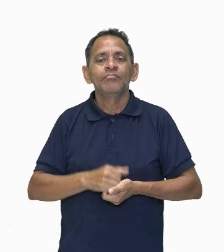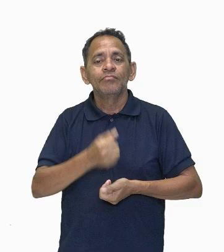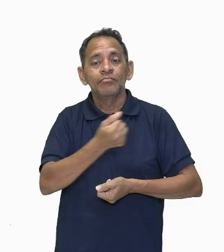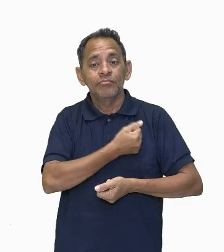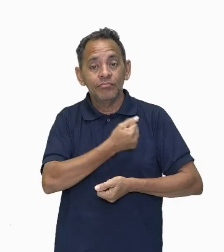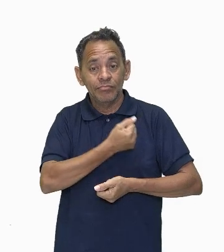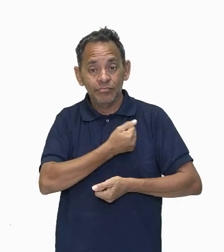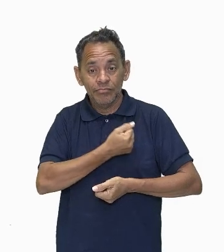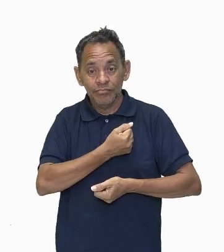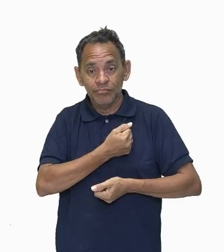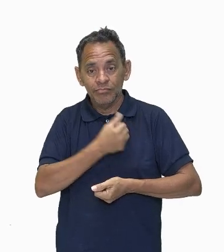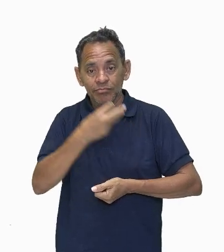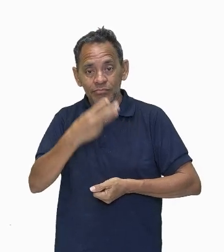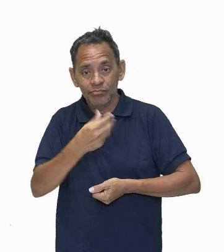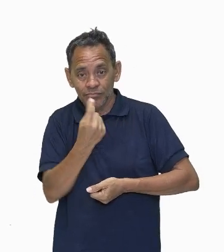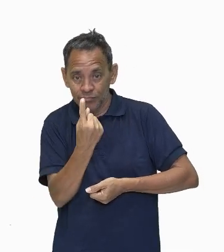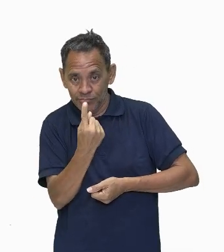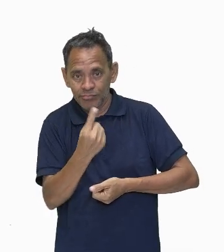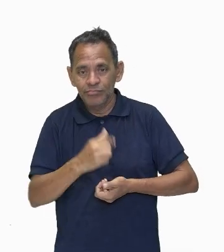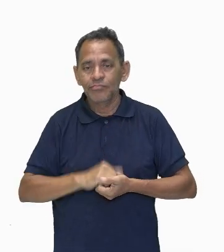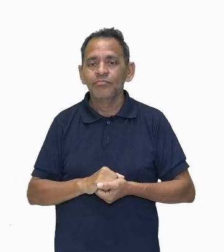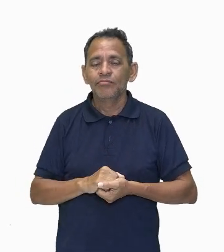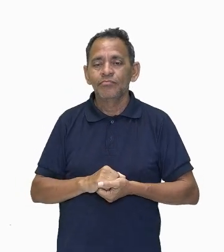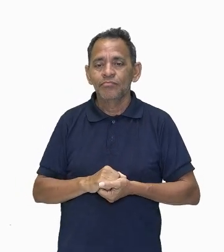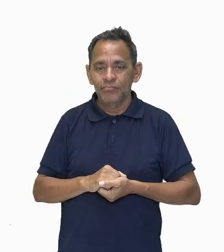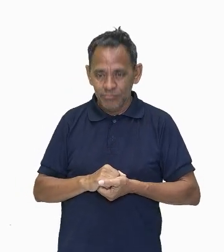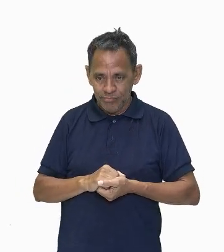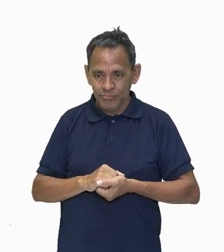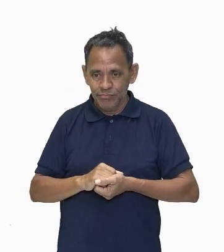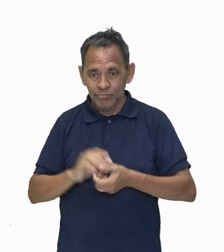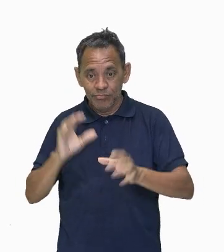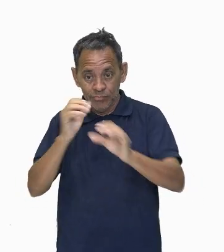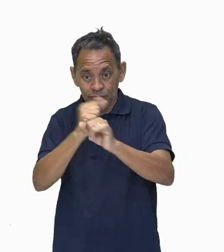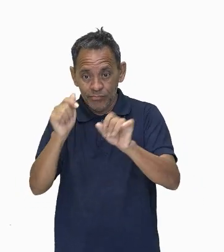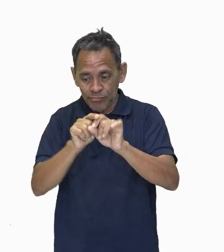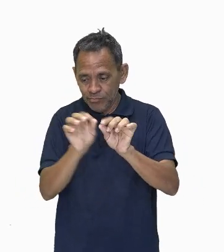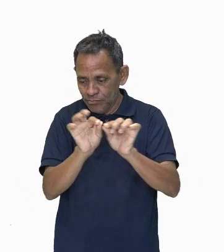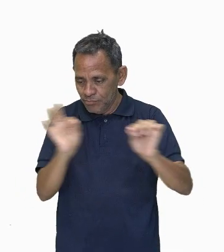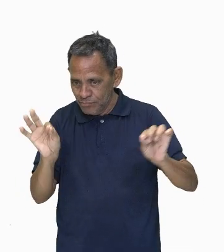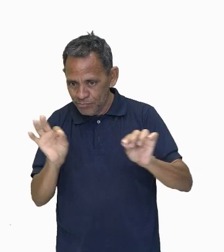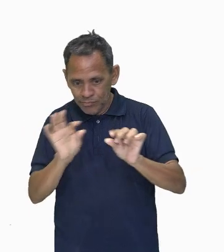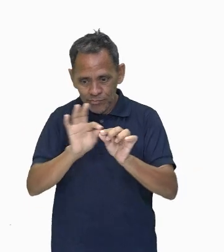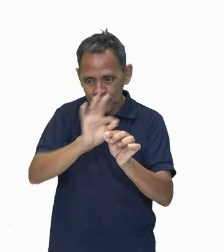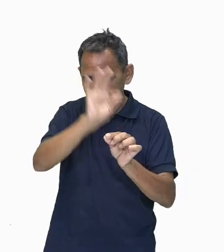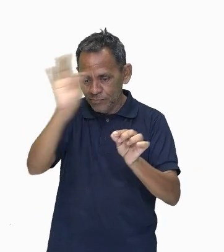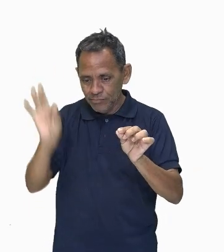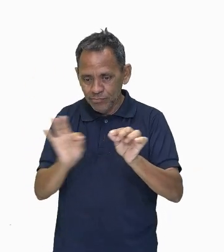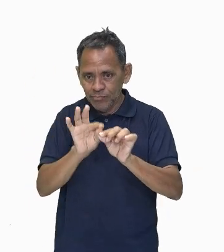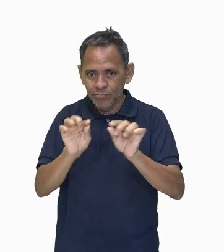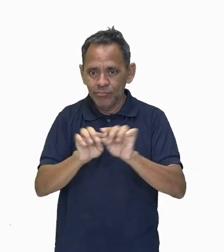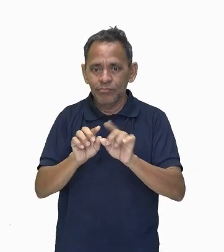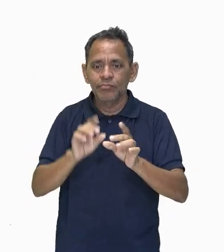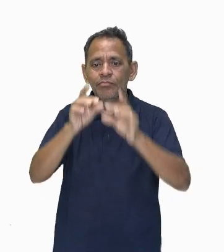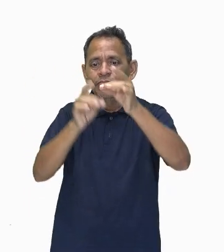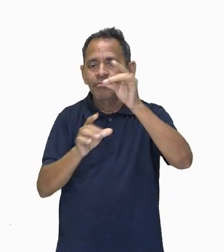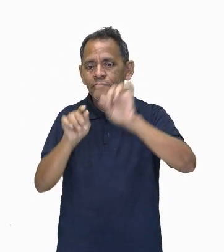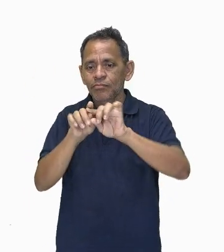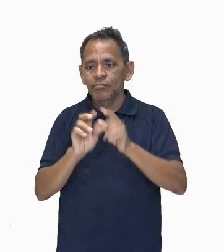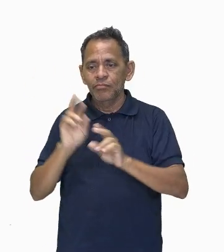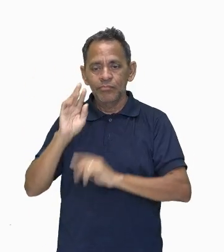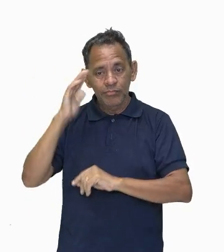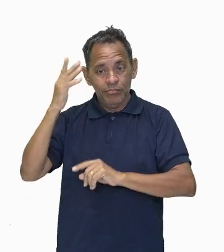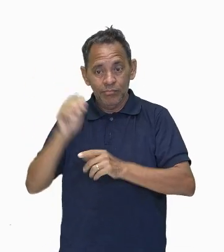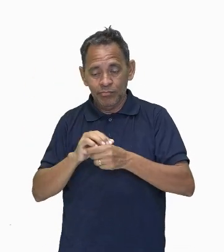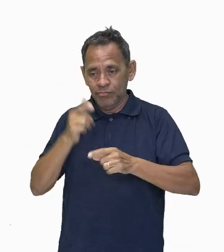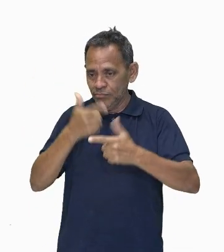Aula de número 31, medida do comprimento da circunferência. O detalhamento, resolução de